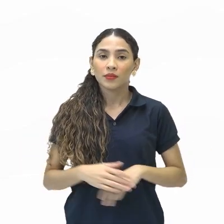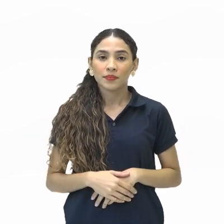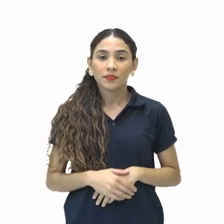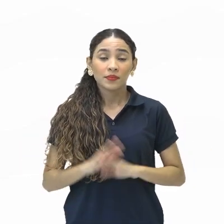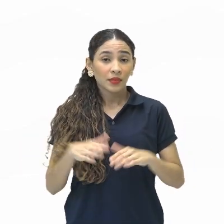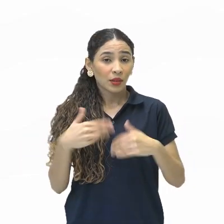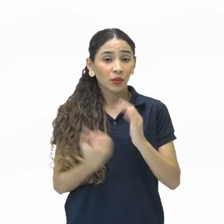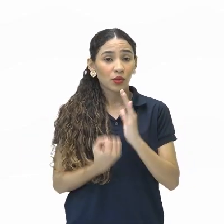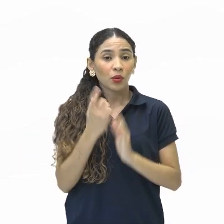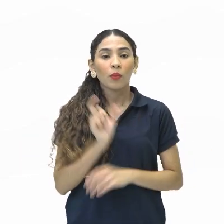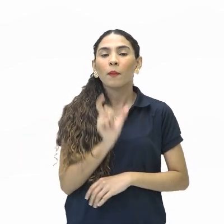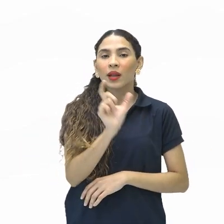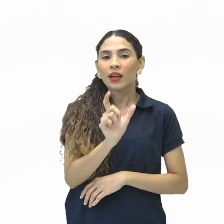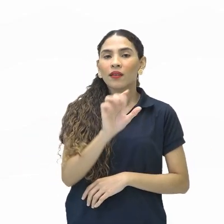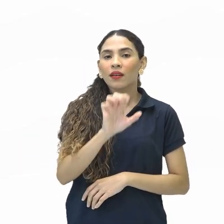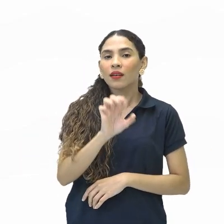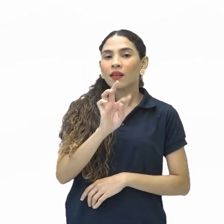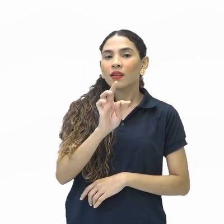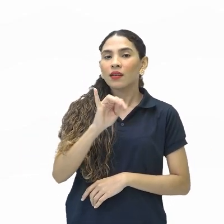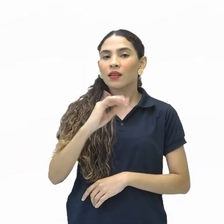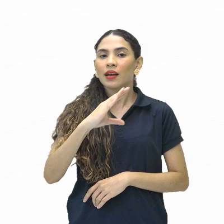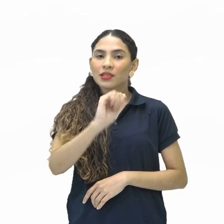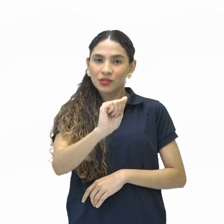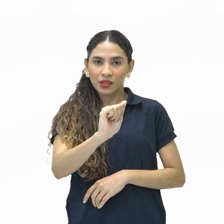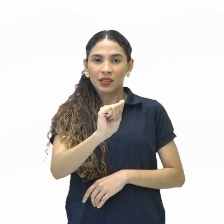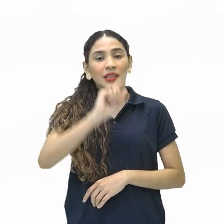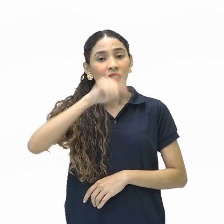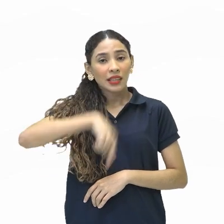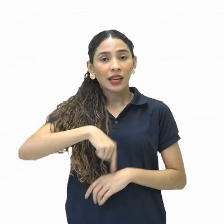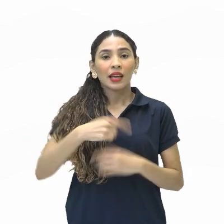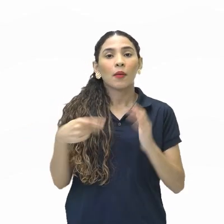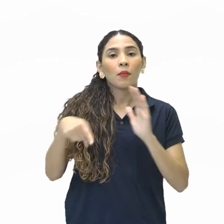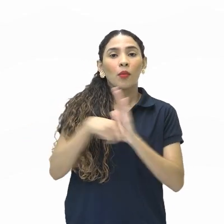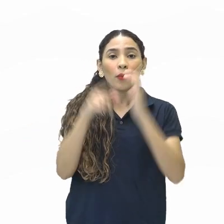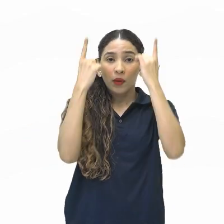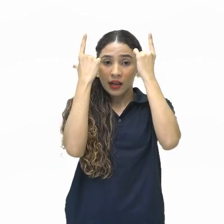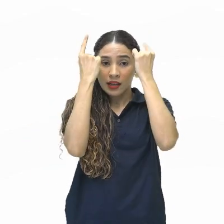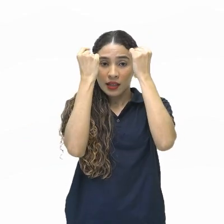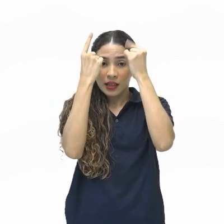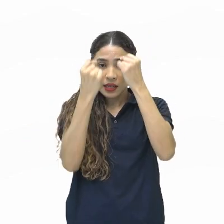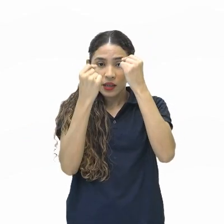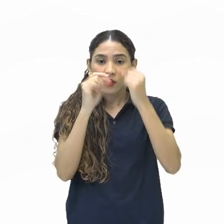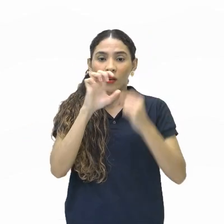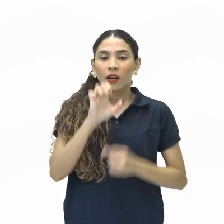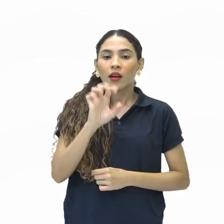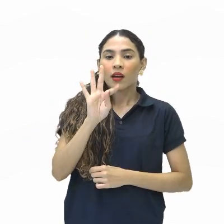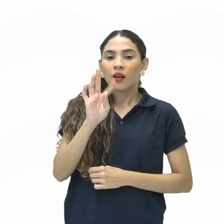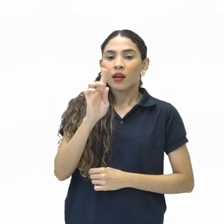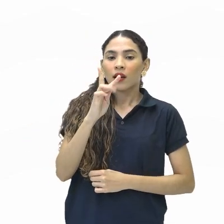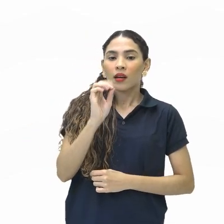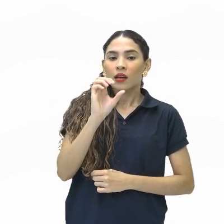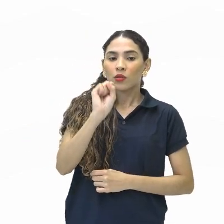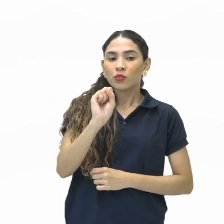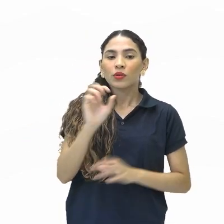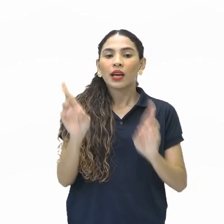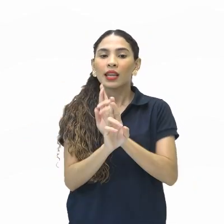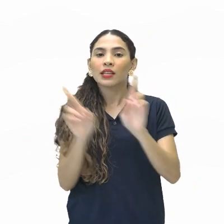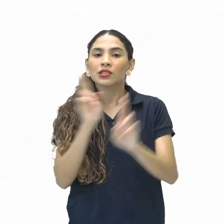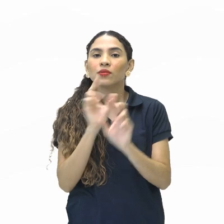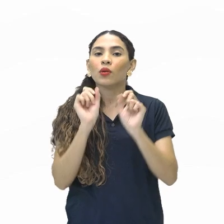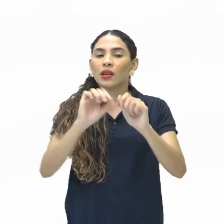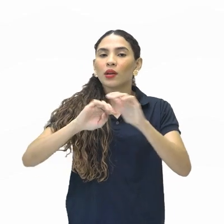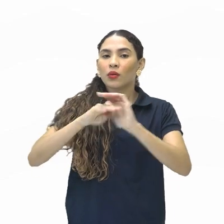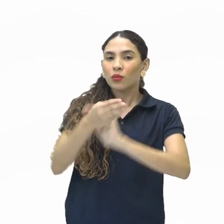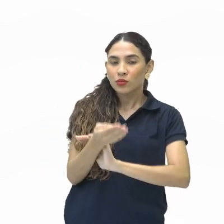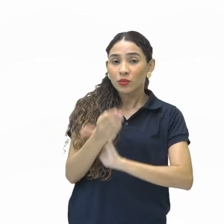aí surgiu a palavra ética, não é? Que é do grego ethos, que é relativo aos costumes.